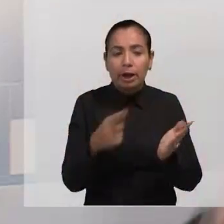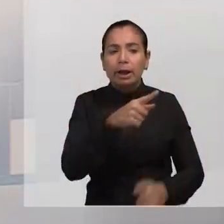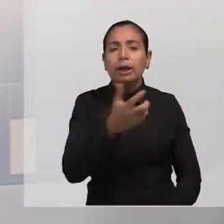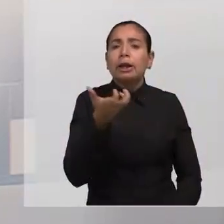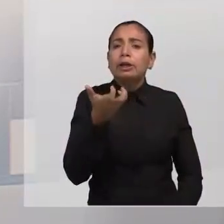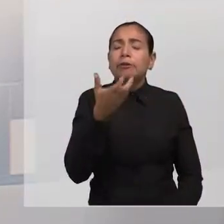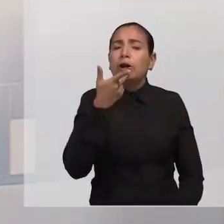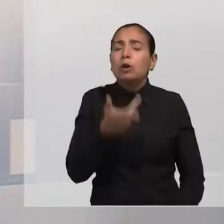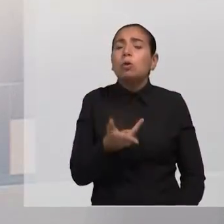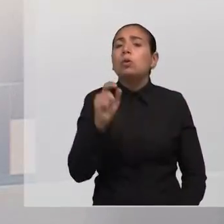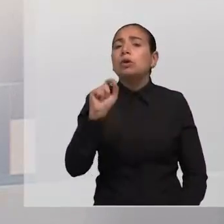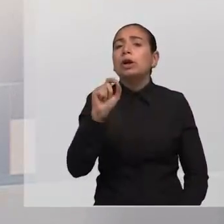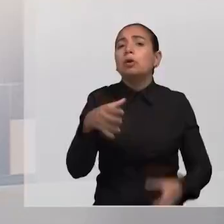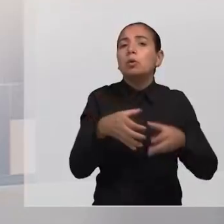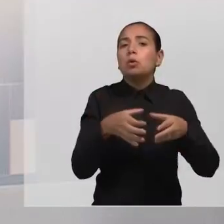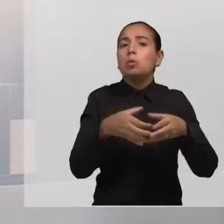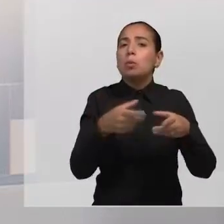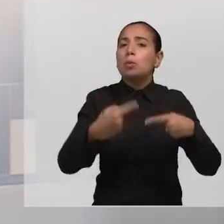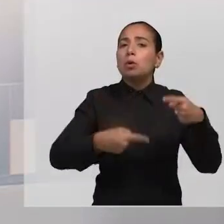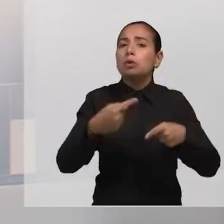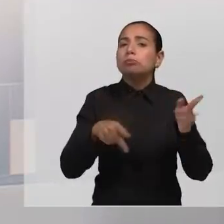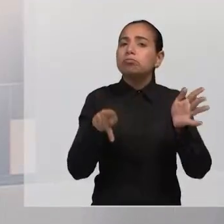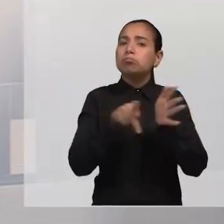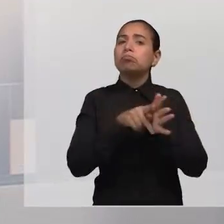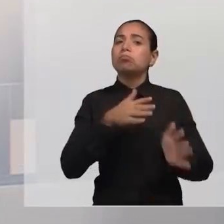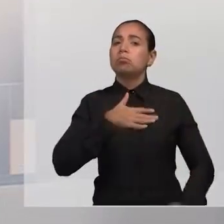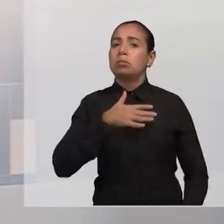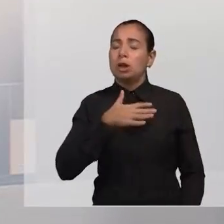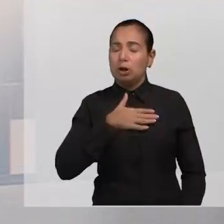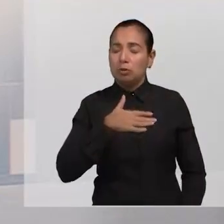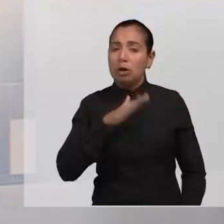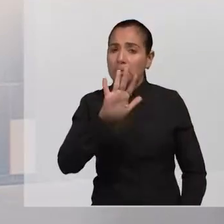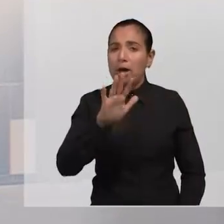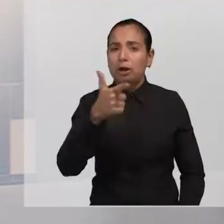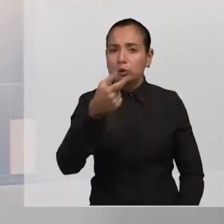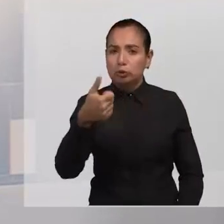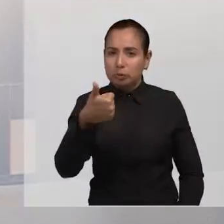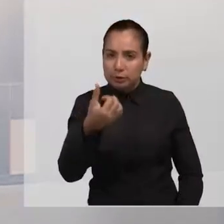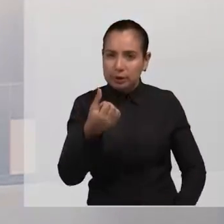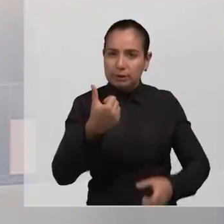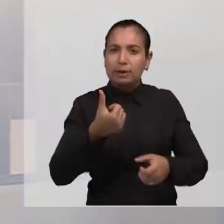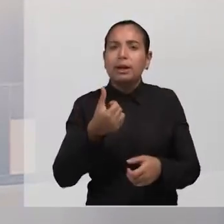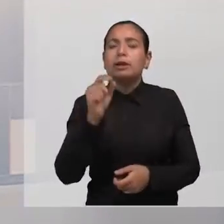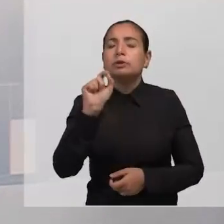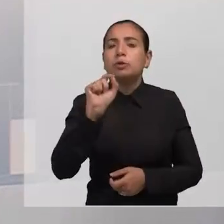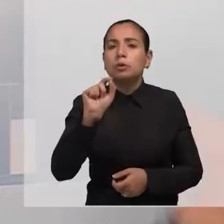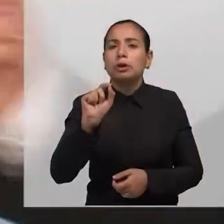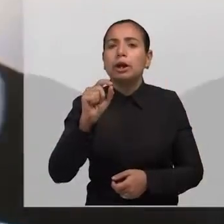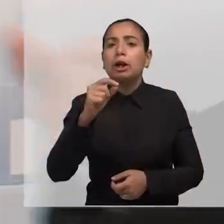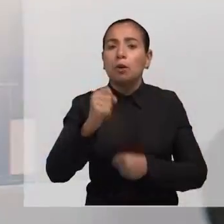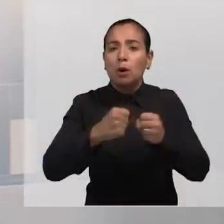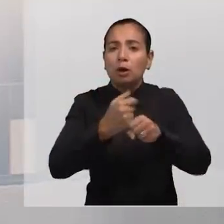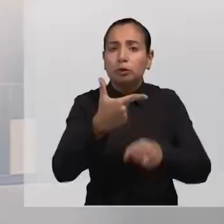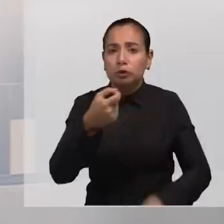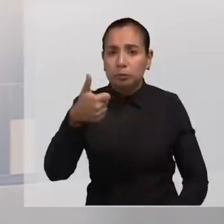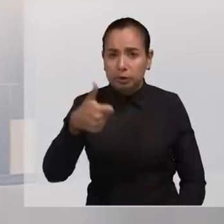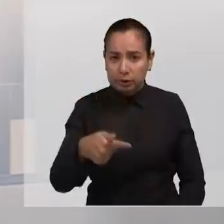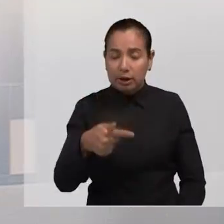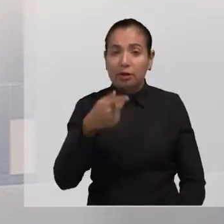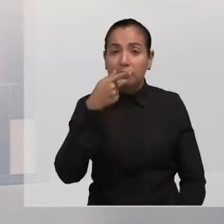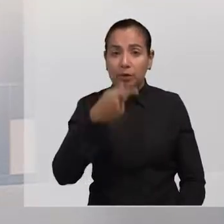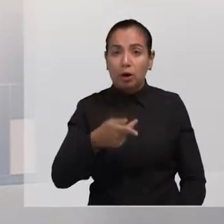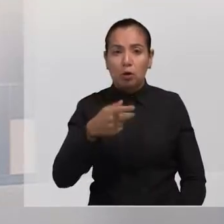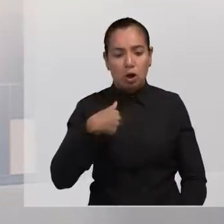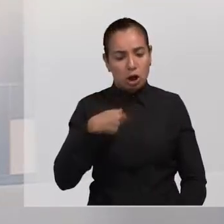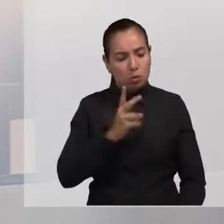Brasília, através de um amigo comum nosso, né, que foi o Marcelo Mendes, e trouxe o PROS, que era da base aliada de